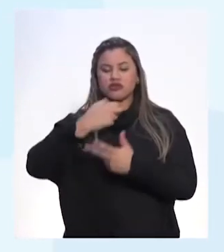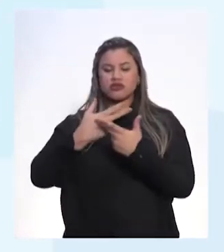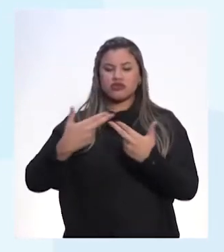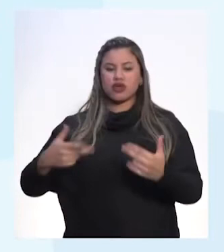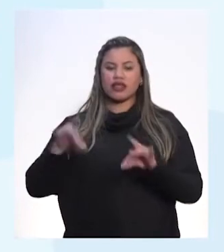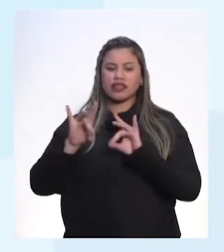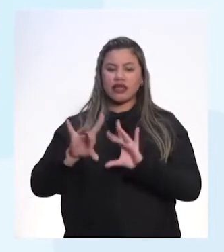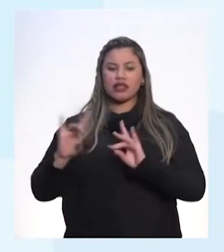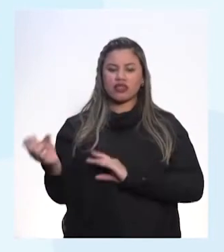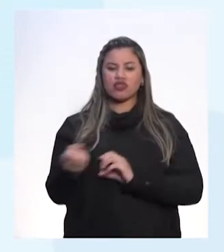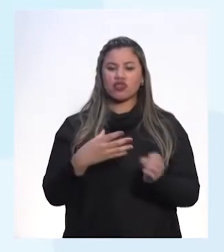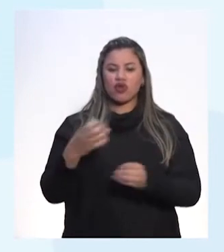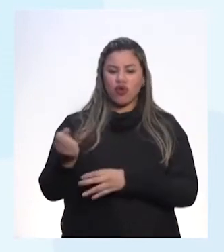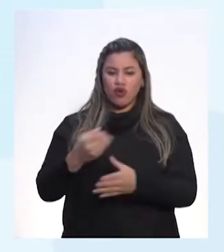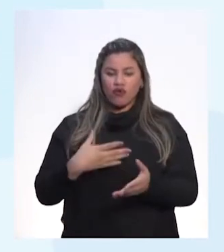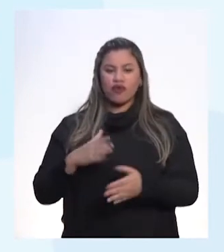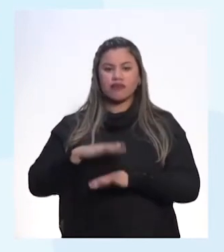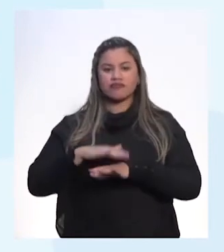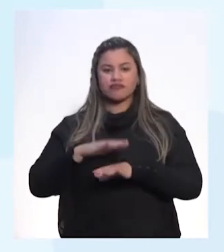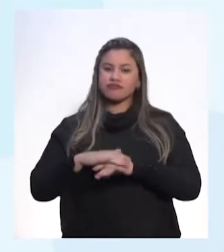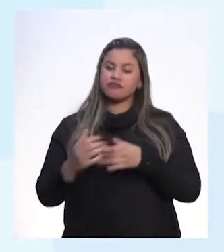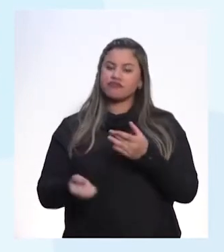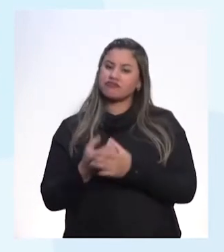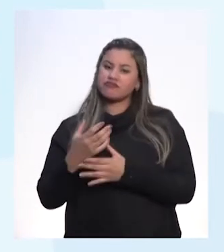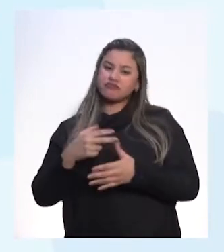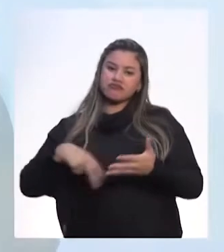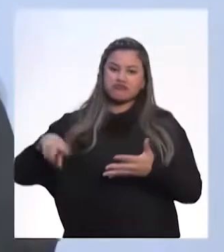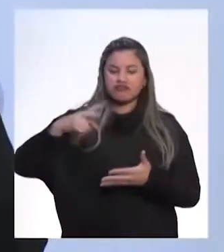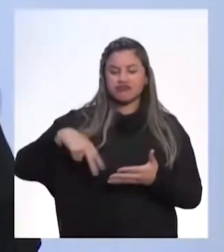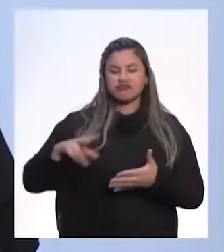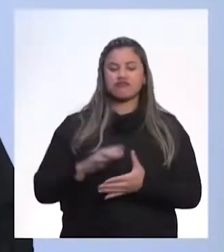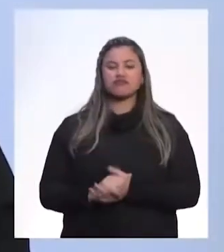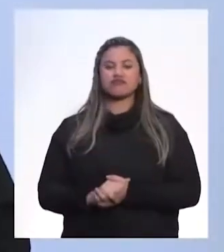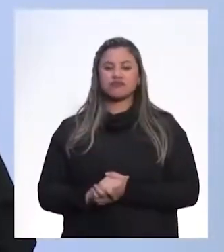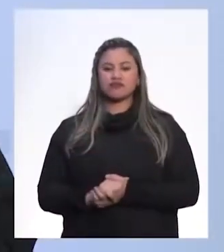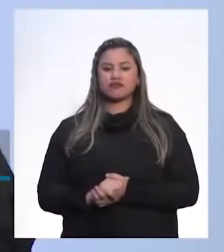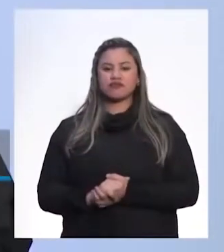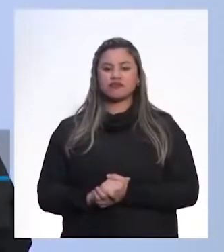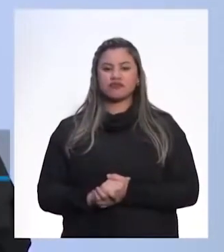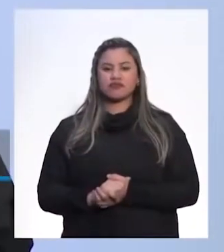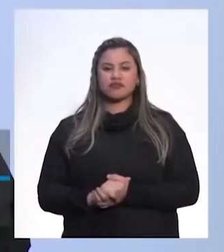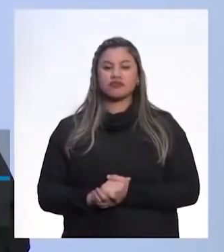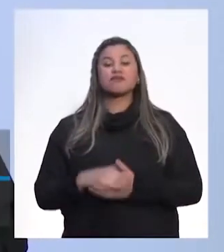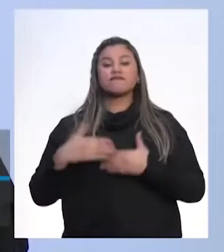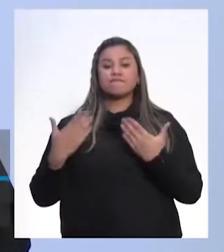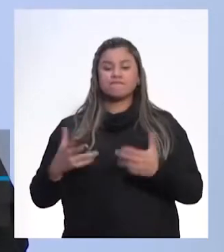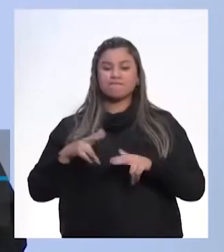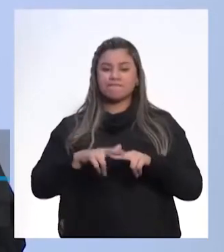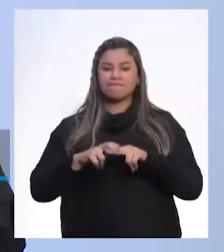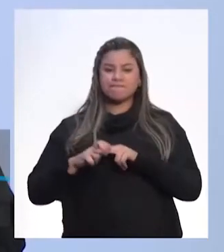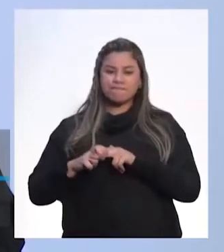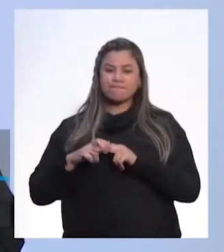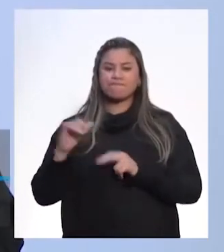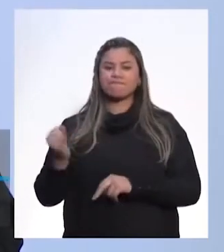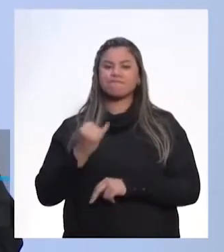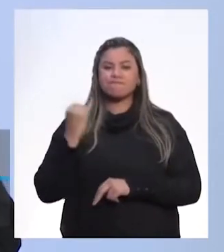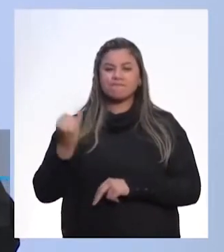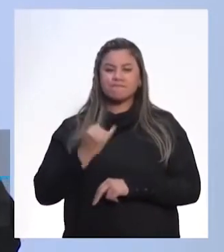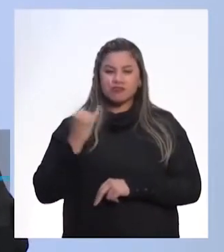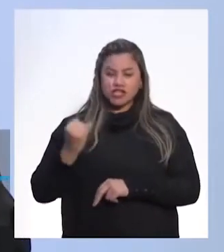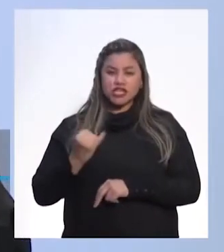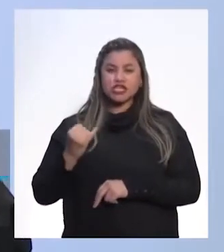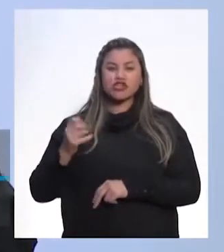novas técnicas e formas de idealizar e realizar a dança. Tá? Então, gente, por isso que é de extrema importância que a